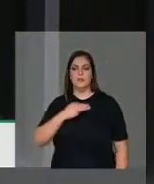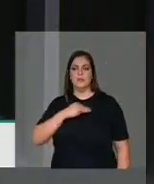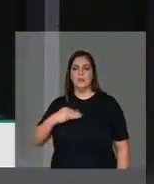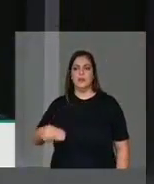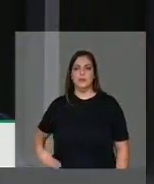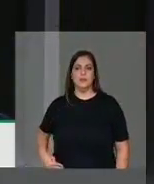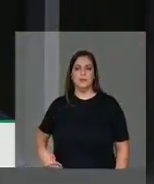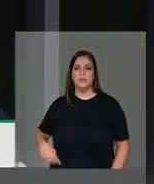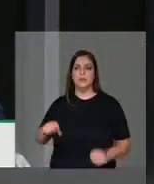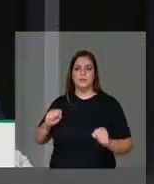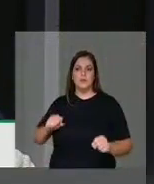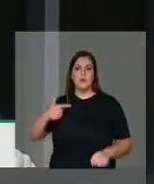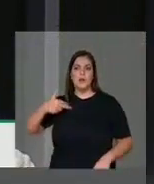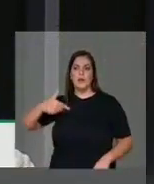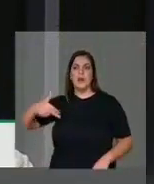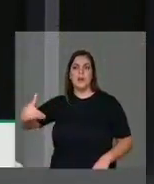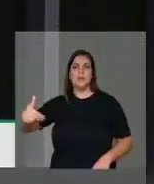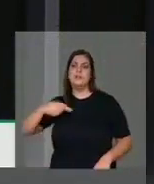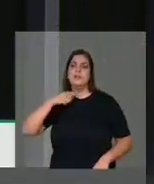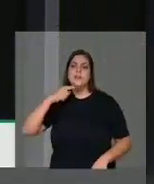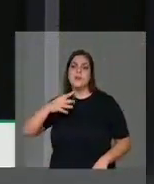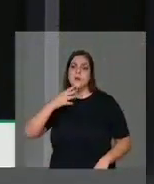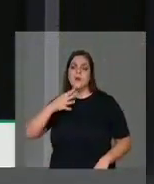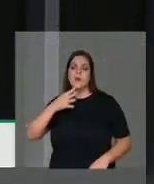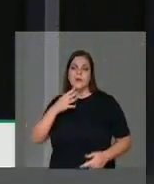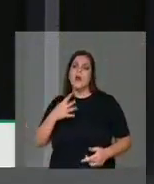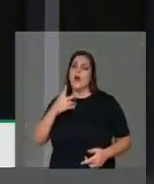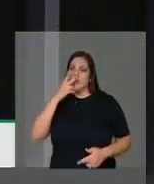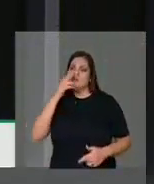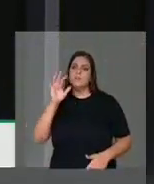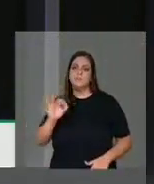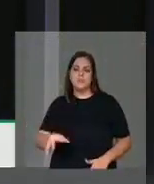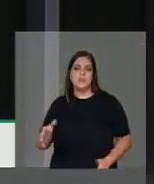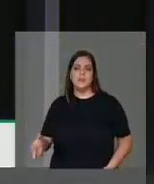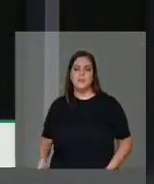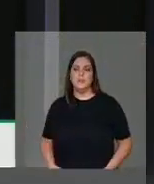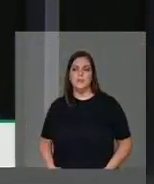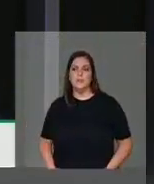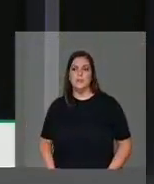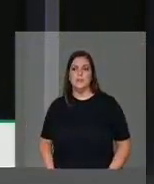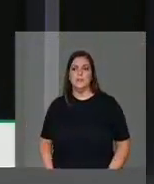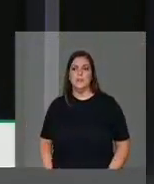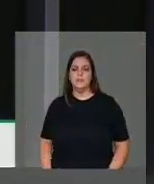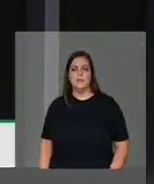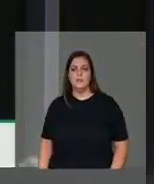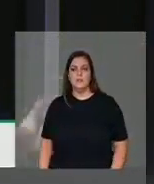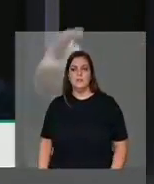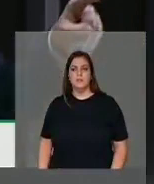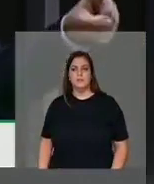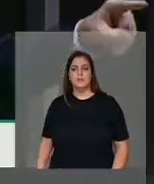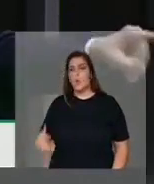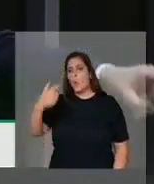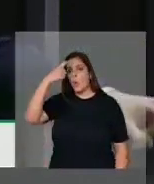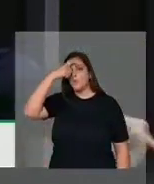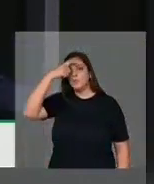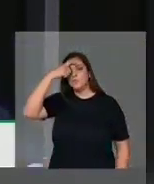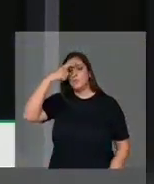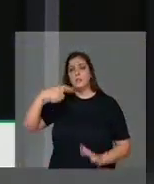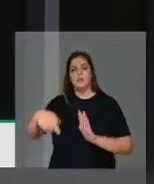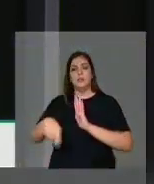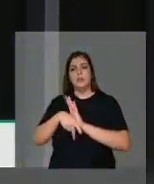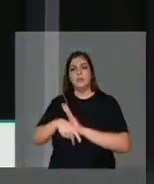É assim que devem ser os juízes, pessoas que votem com a sua consciência